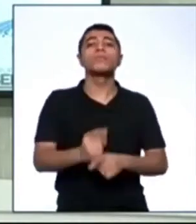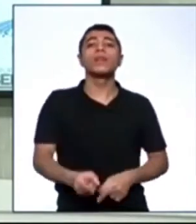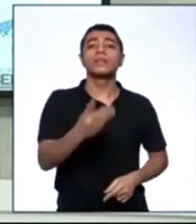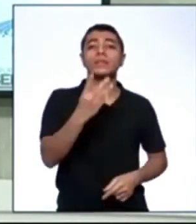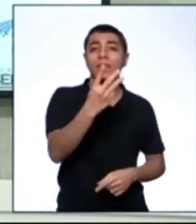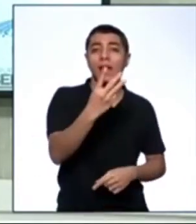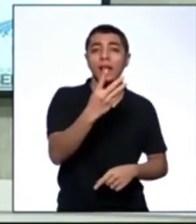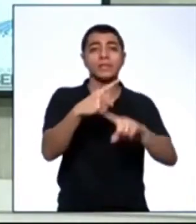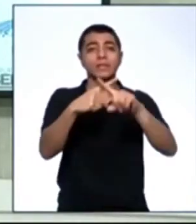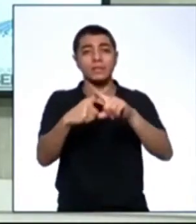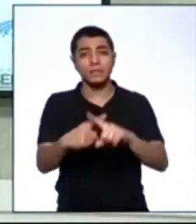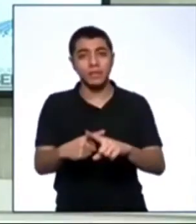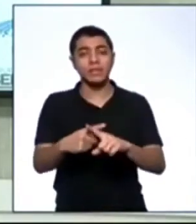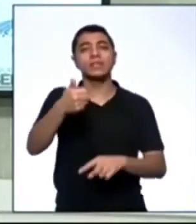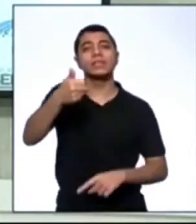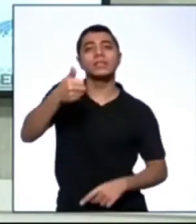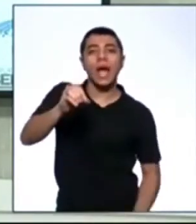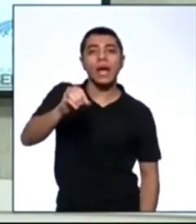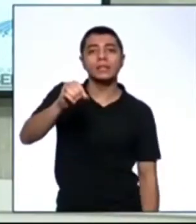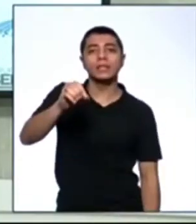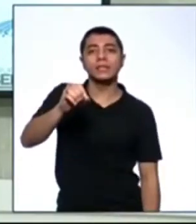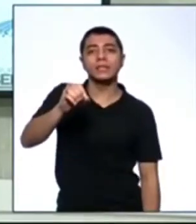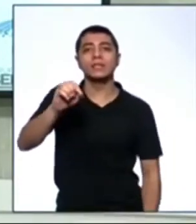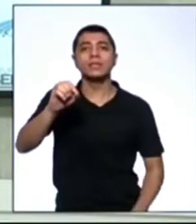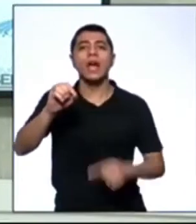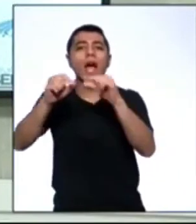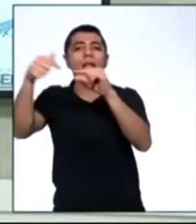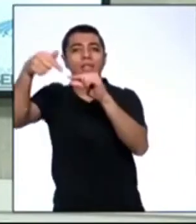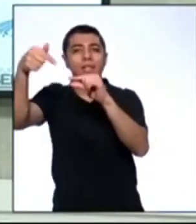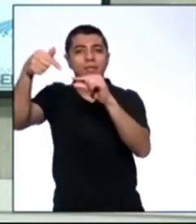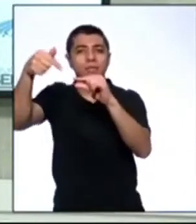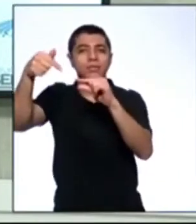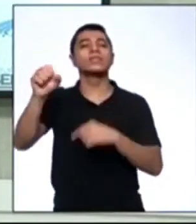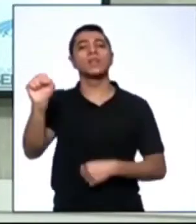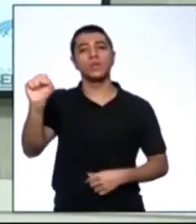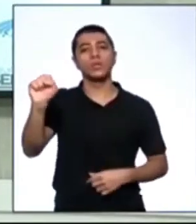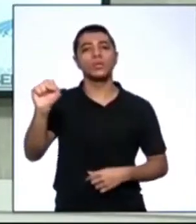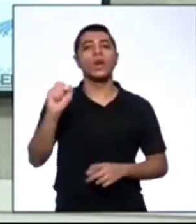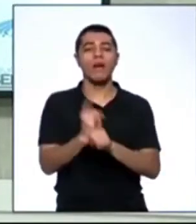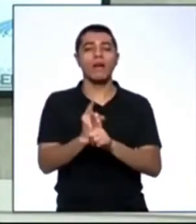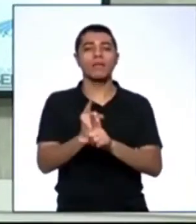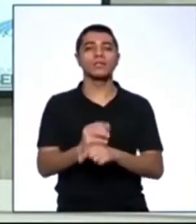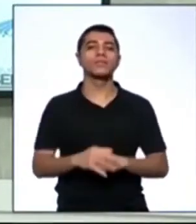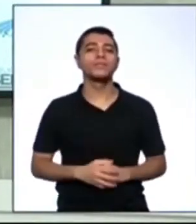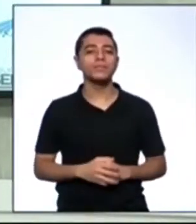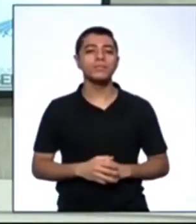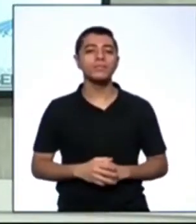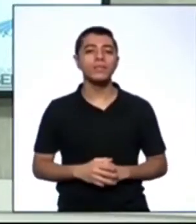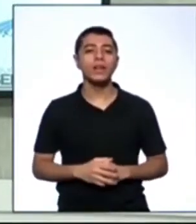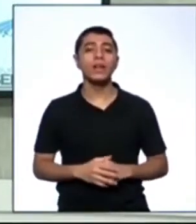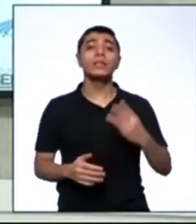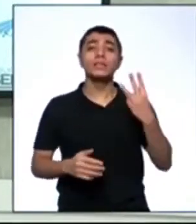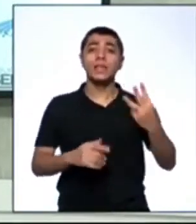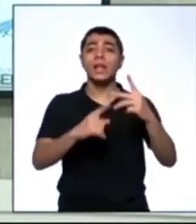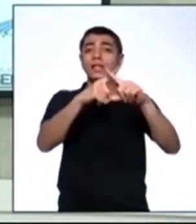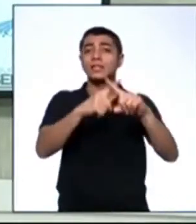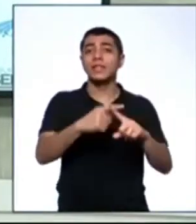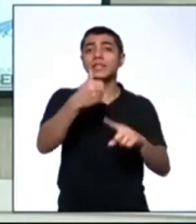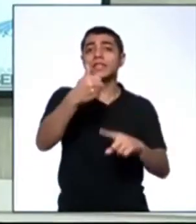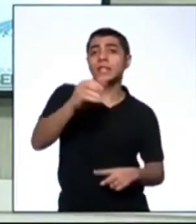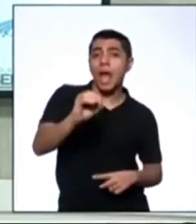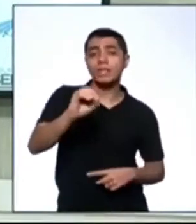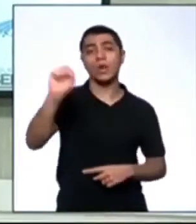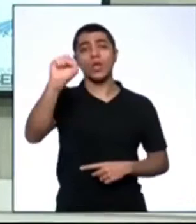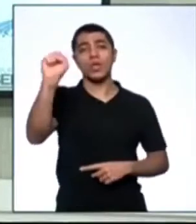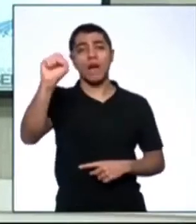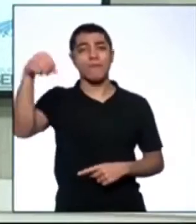10 a sétima segundos. Se eu fizer o produto do 3 vezes 10 a oitava metros por segundo, vamos olhar aqui na tela comigo,